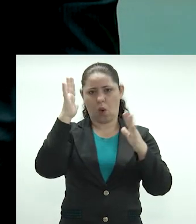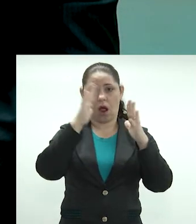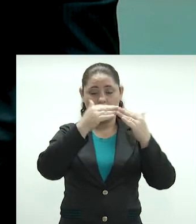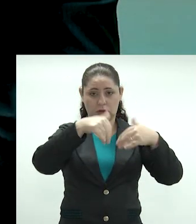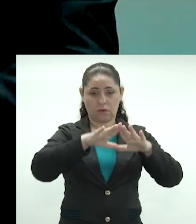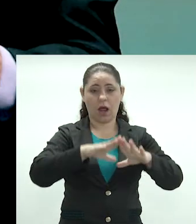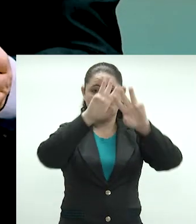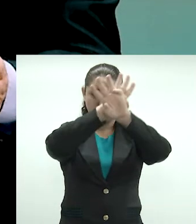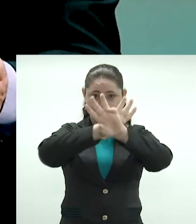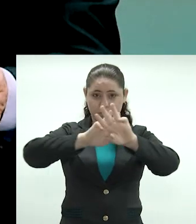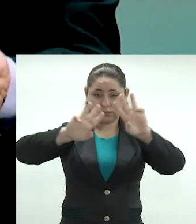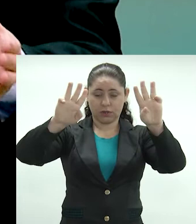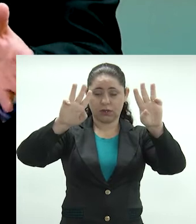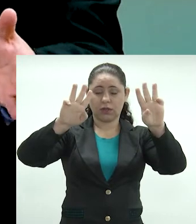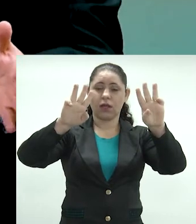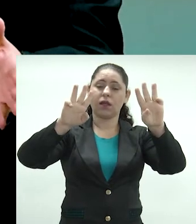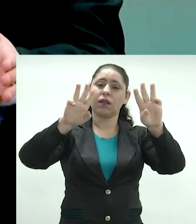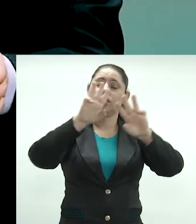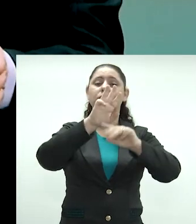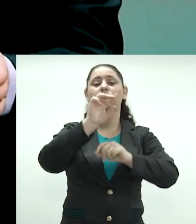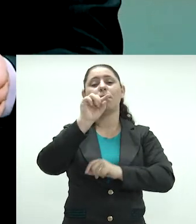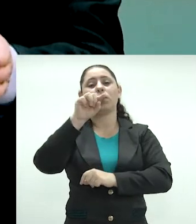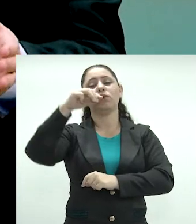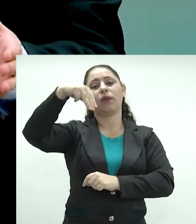basta entrar no sítio do Ministério Público,